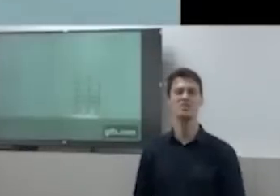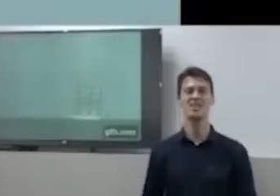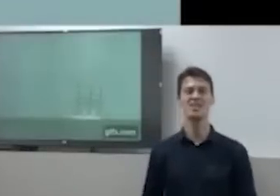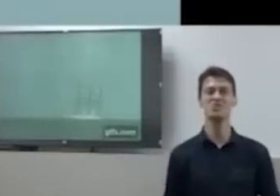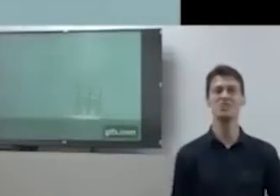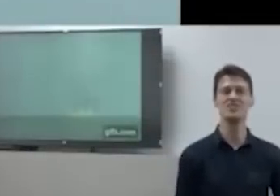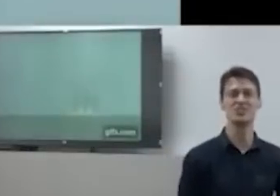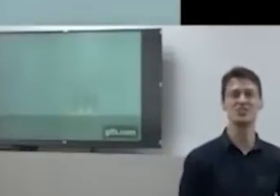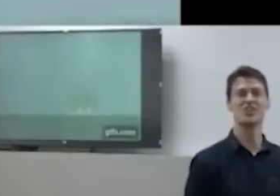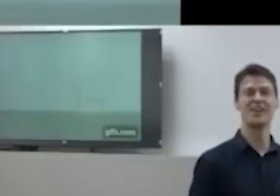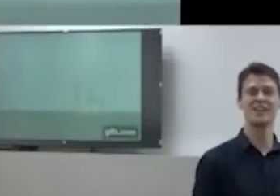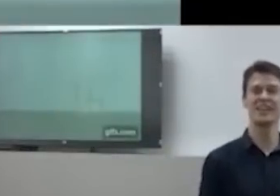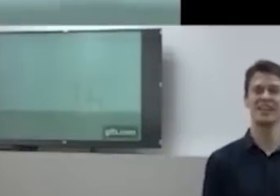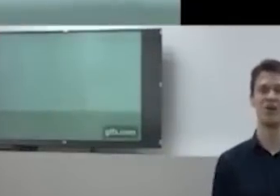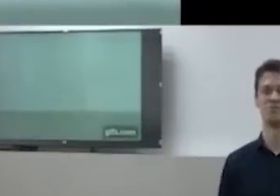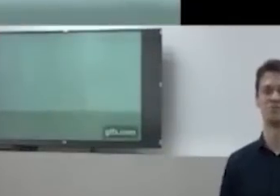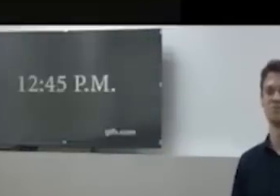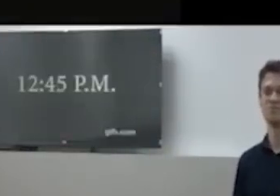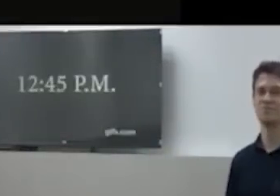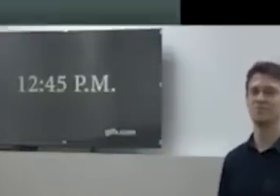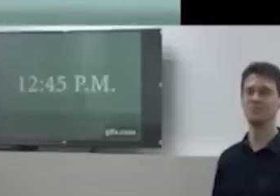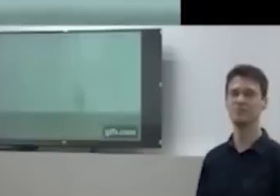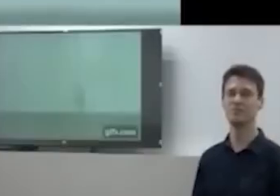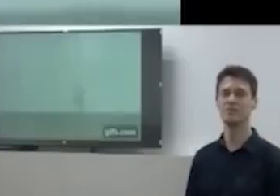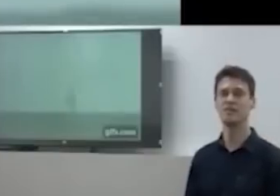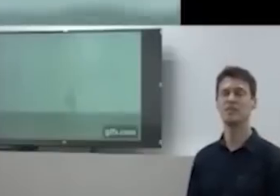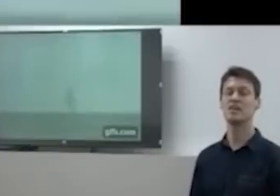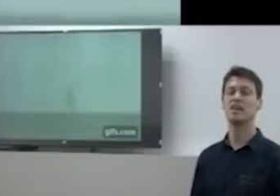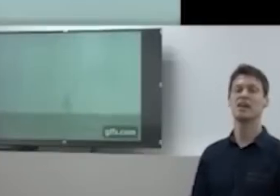Eu trouxe para vocês um vídeo. Olha que legal.